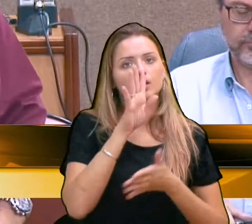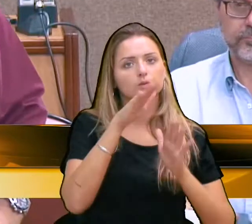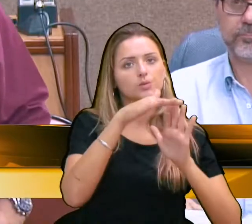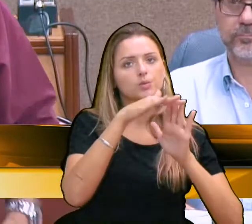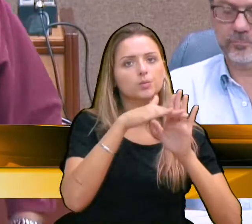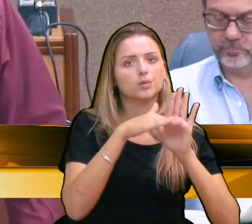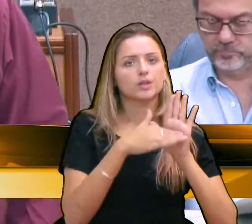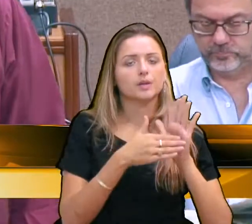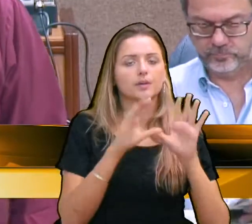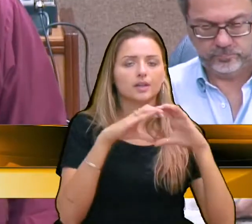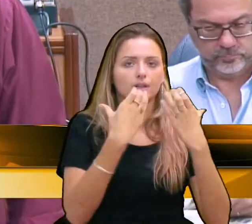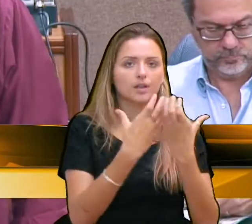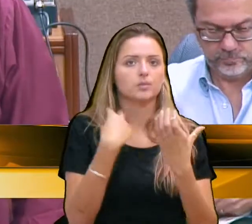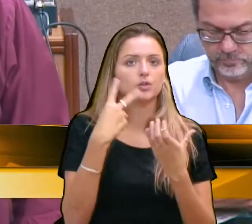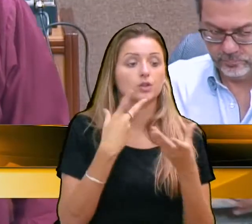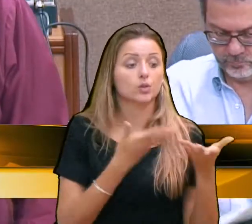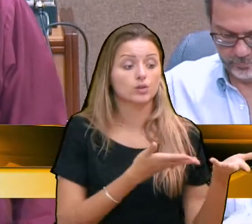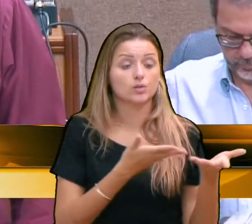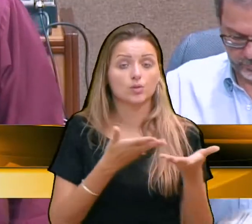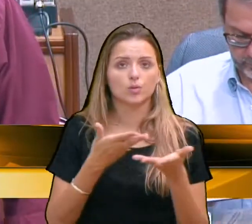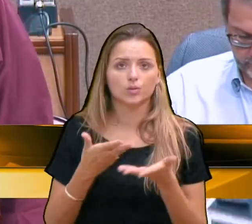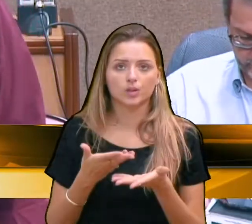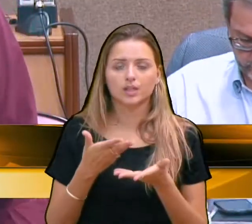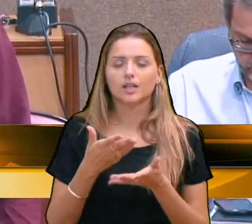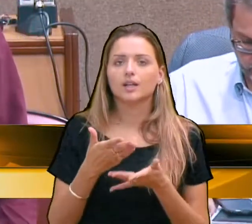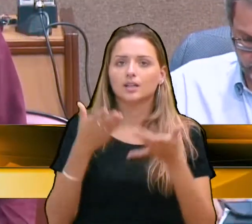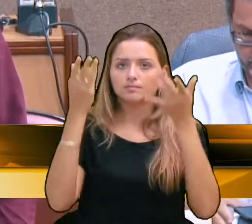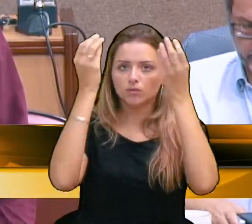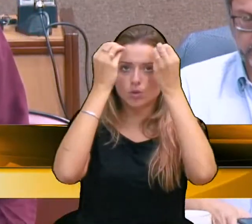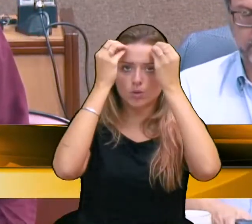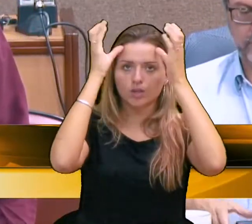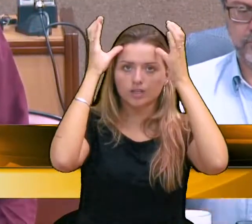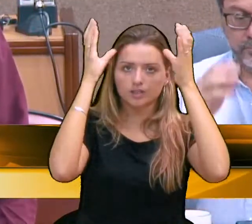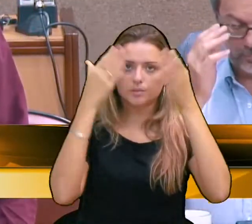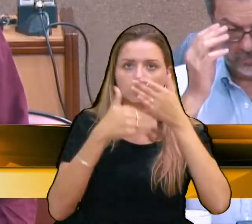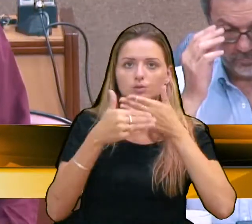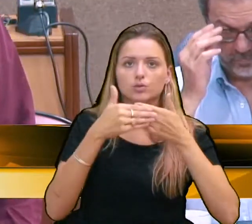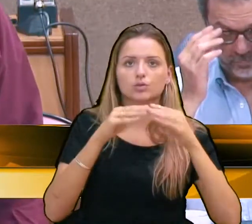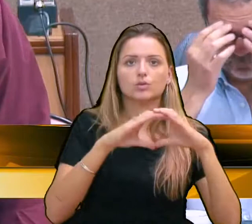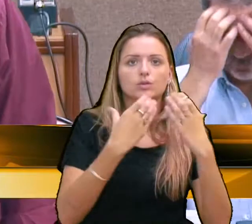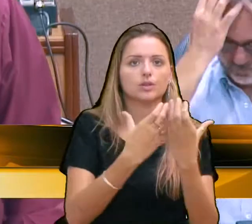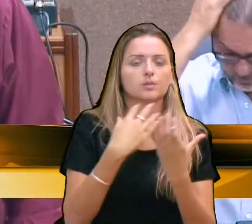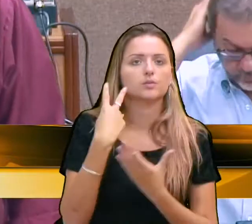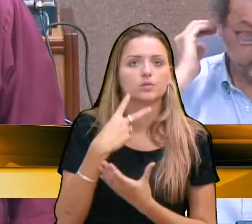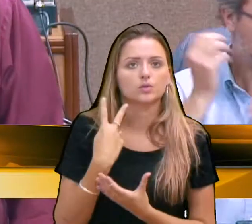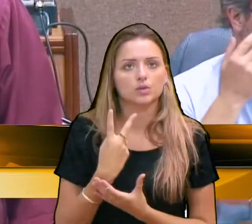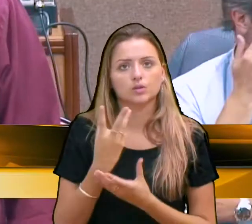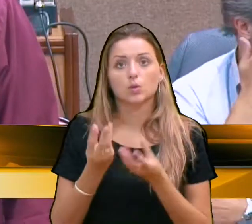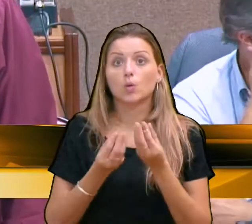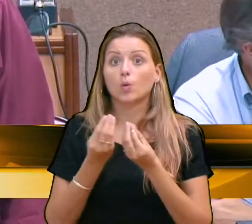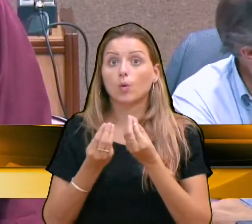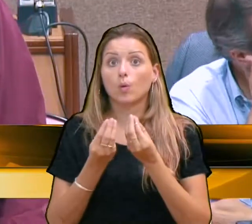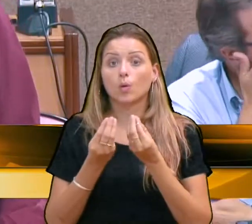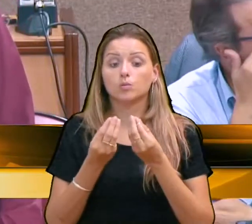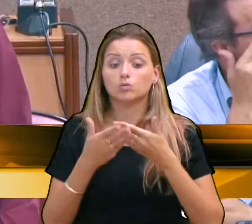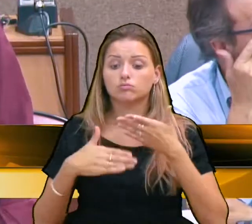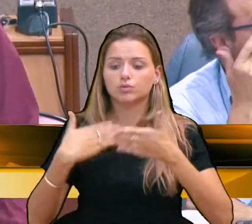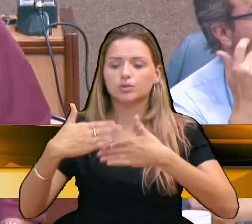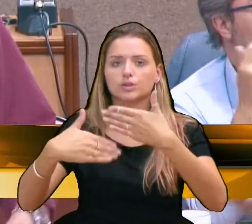Câmara Convida, conhecendo um pouco as dependências do Poder Legislativo, como funciona o